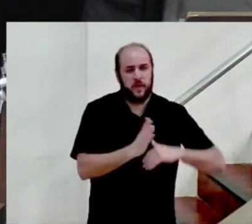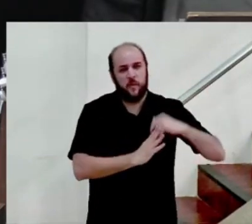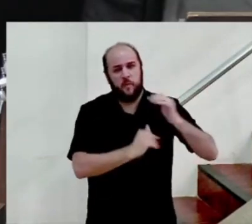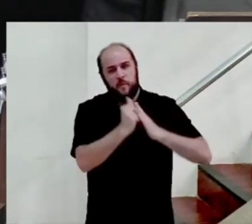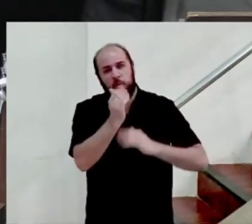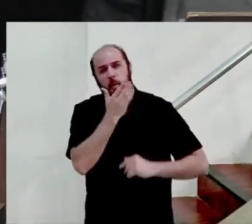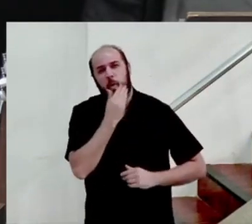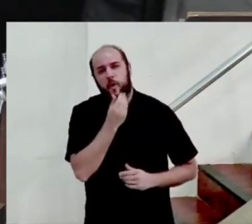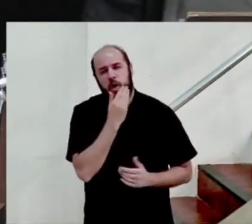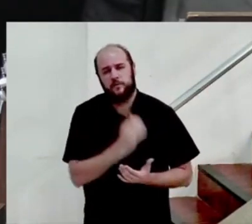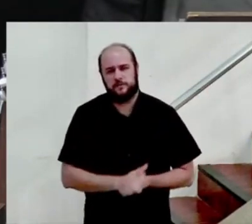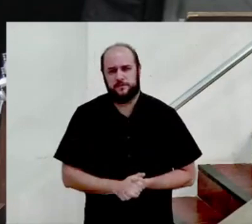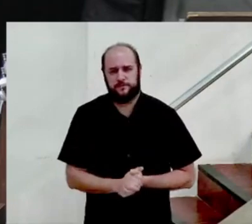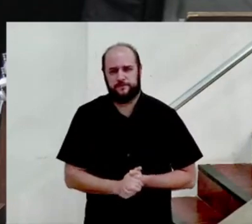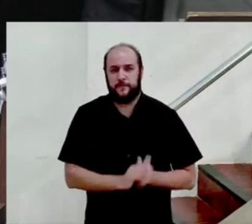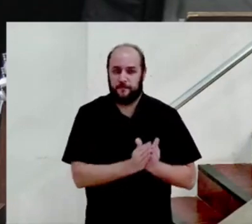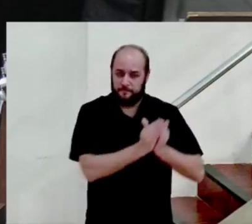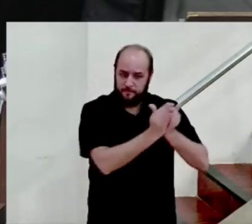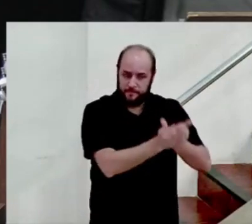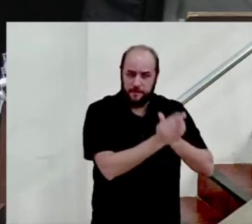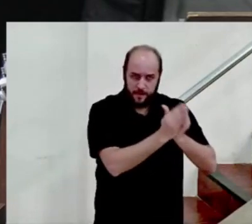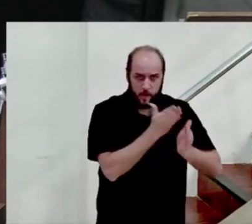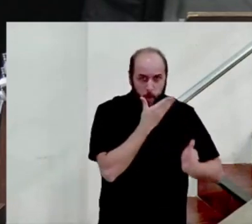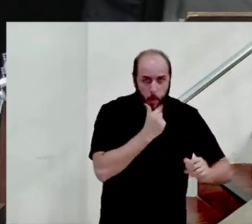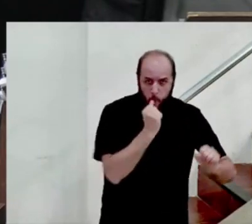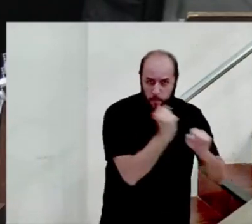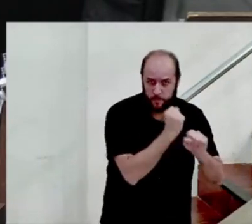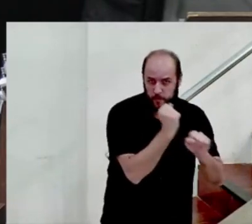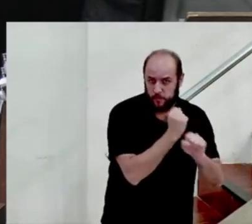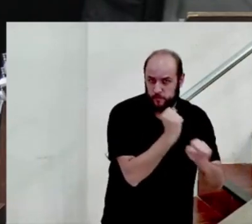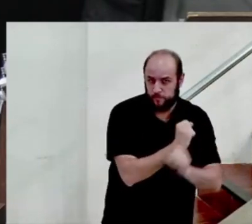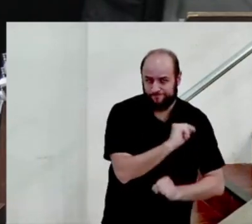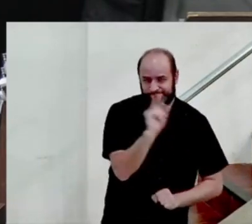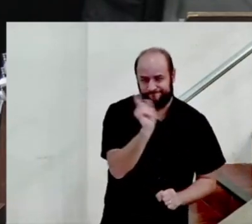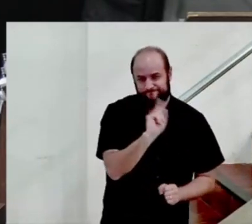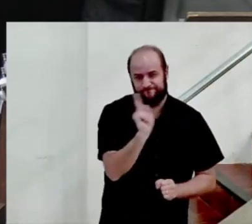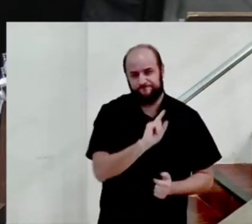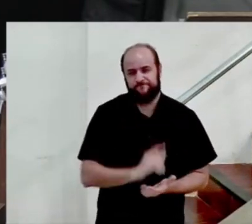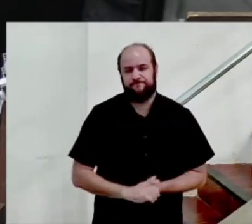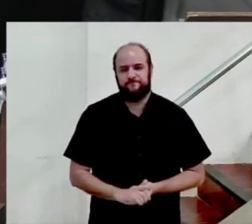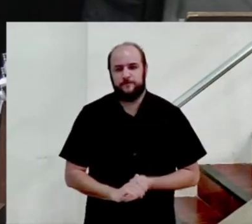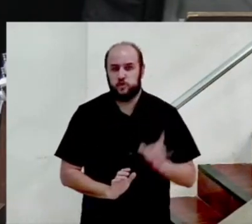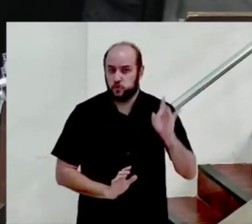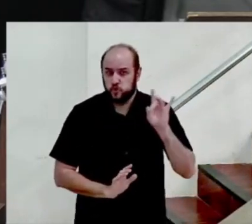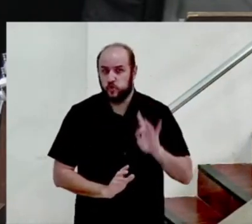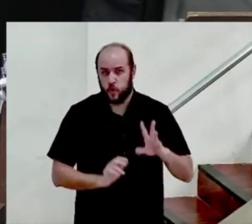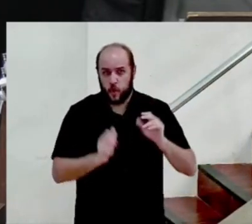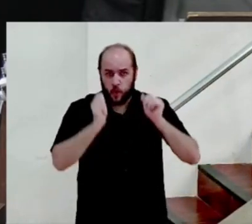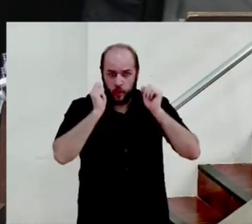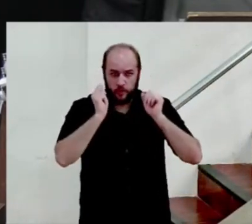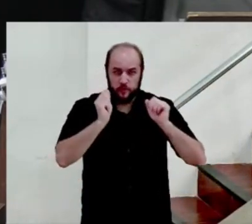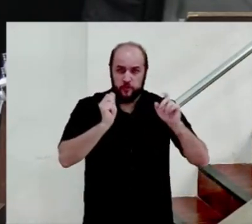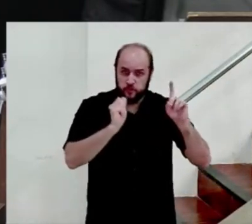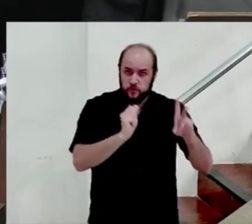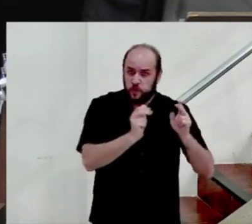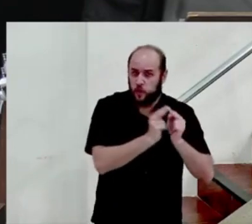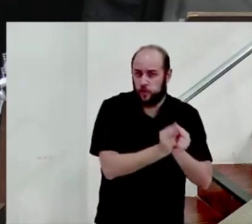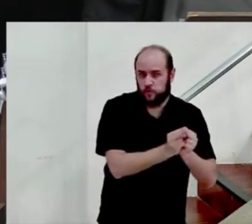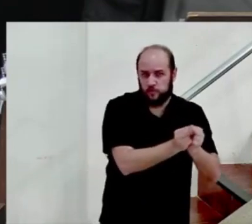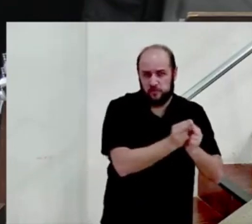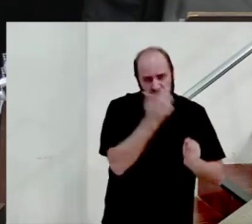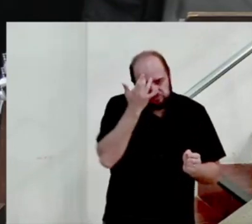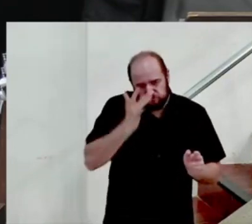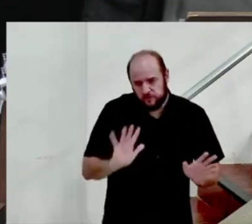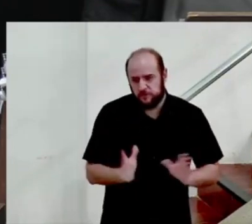humanas. A arca também não foi exclusivamente construída por Noé. Eu não sei se Noé empregou seus